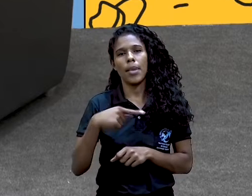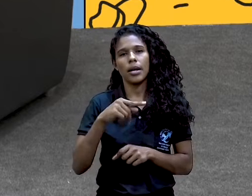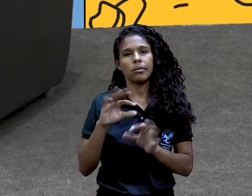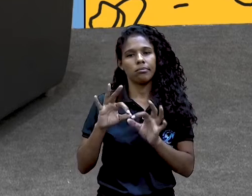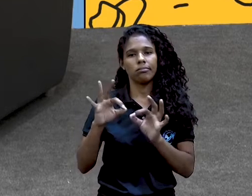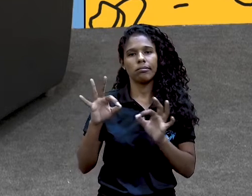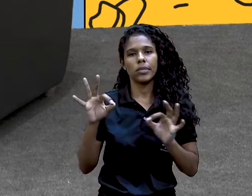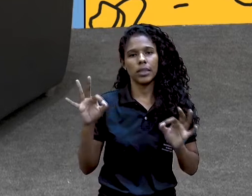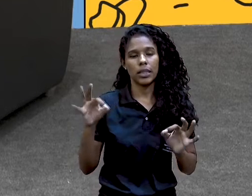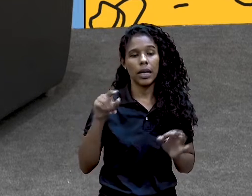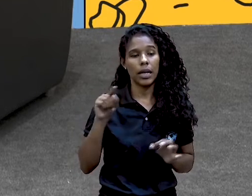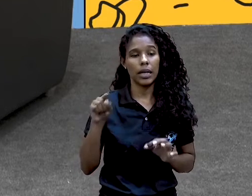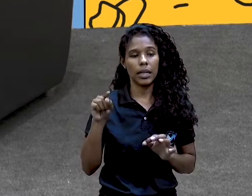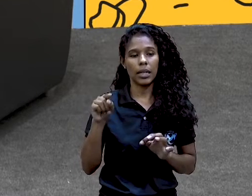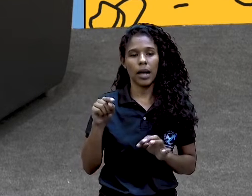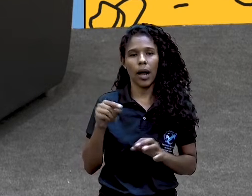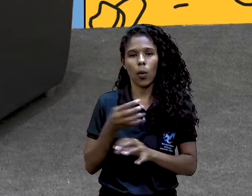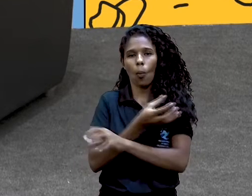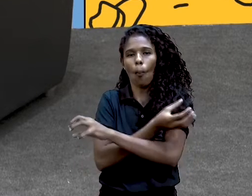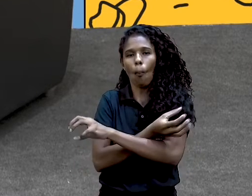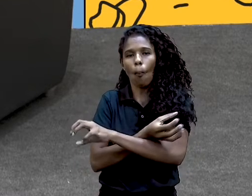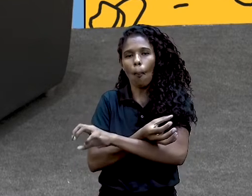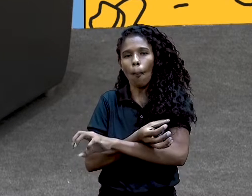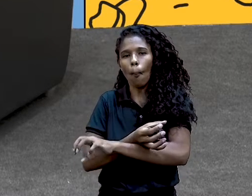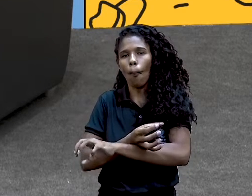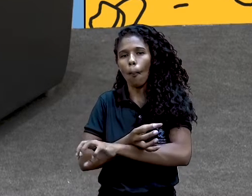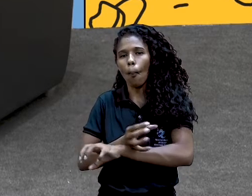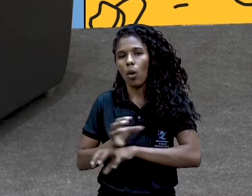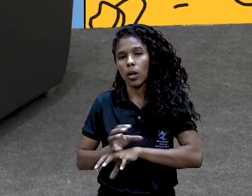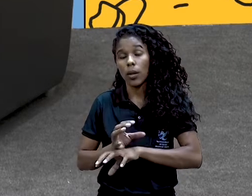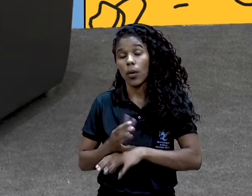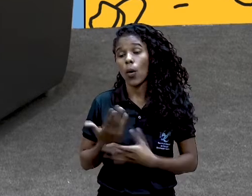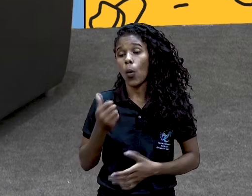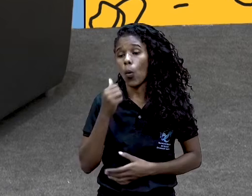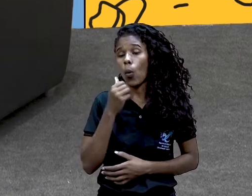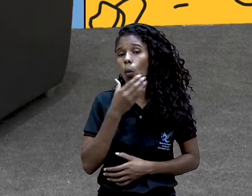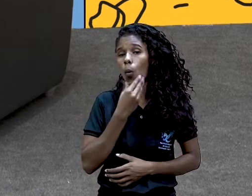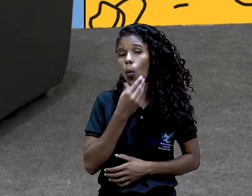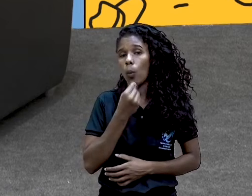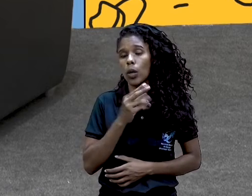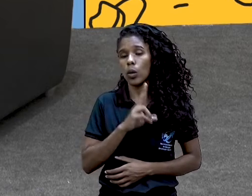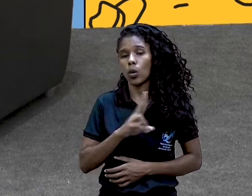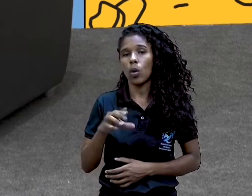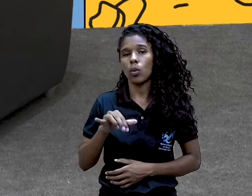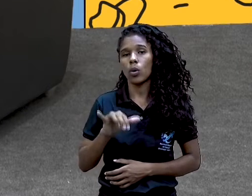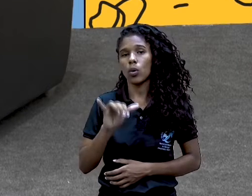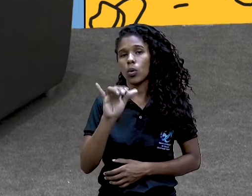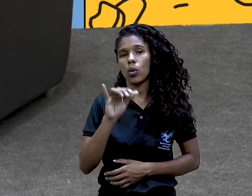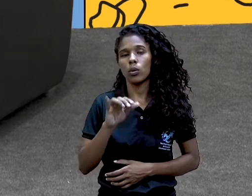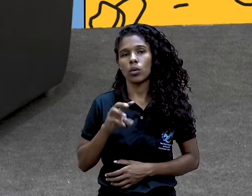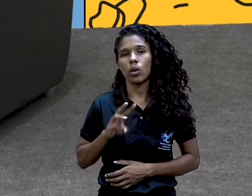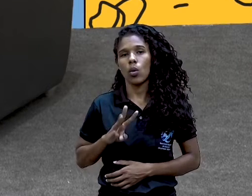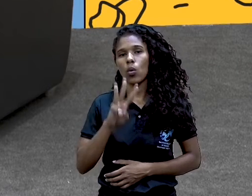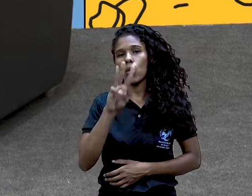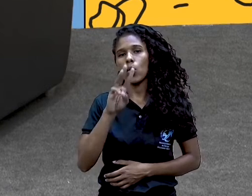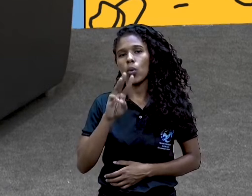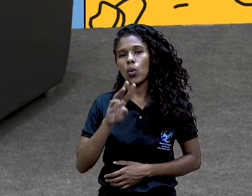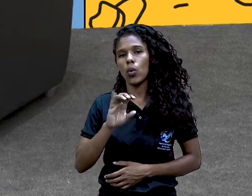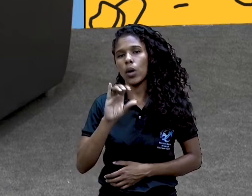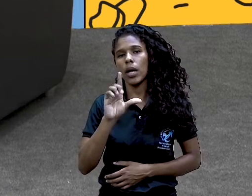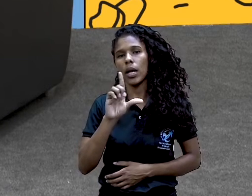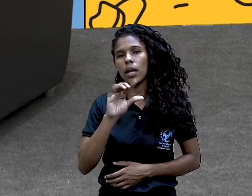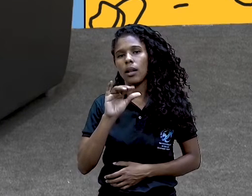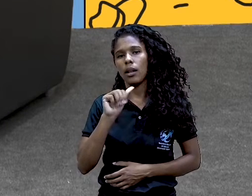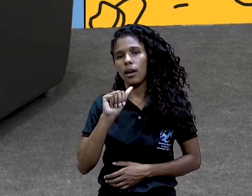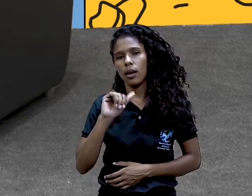vivia uma seca muito forte. E o William, ele pensou assim, como que eu posso melhorar aquela condição da